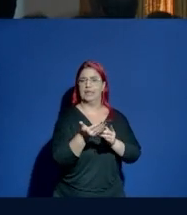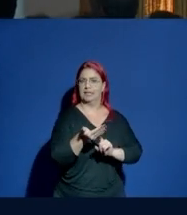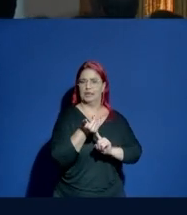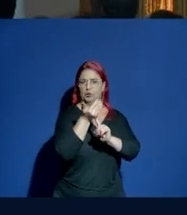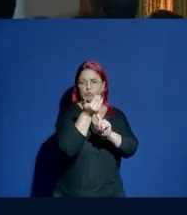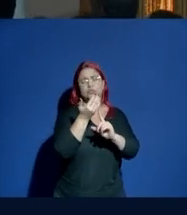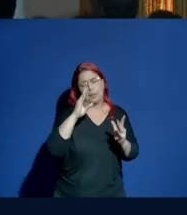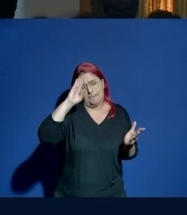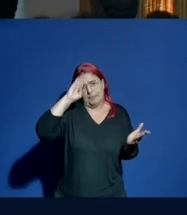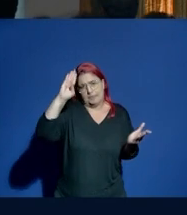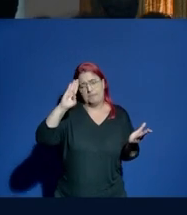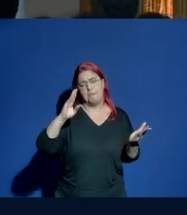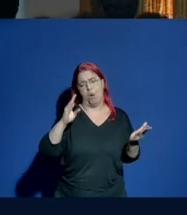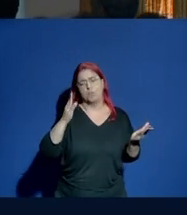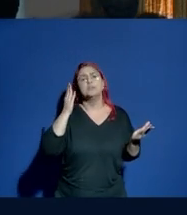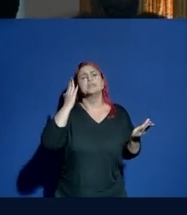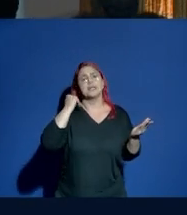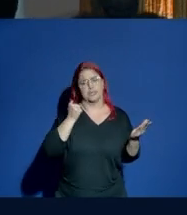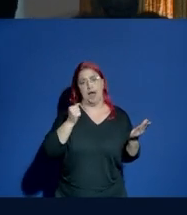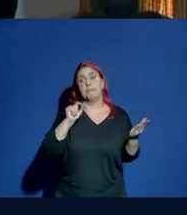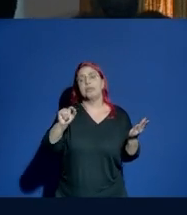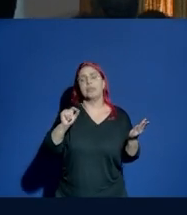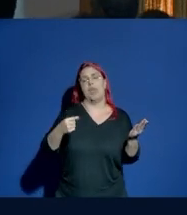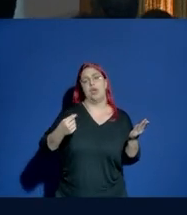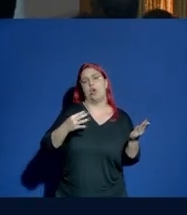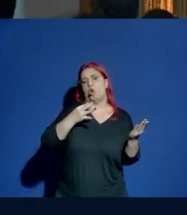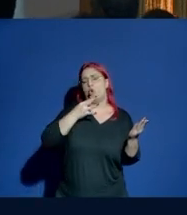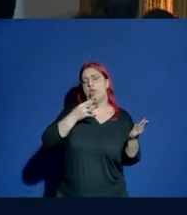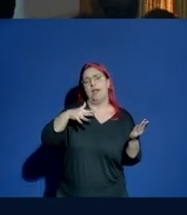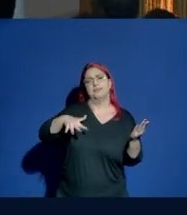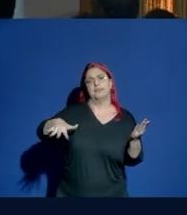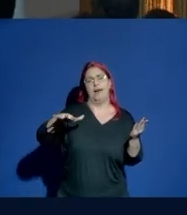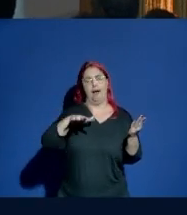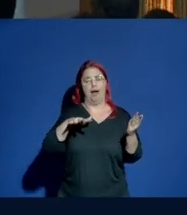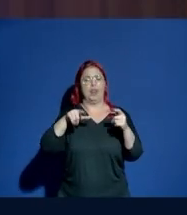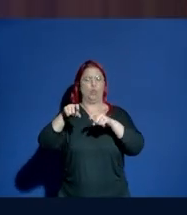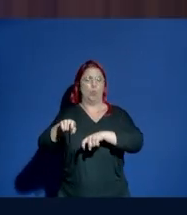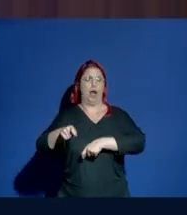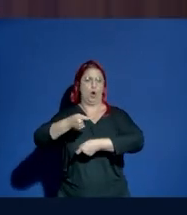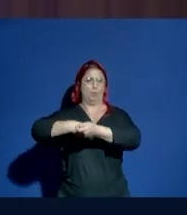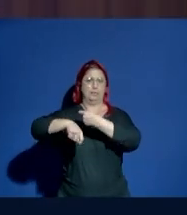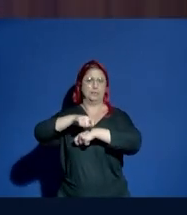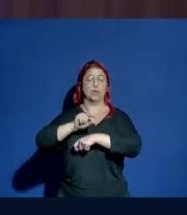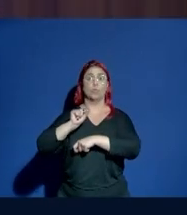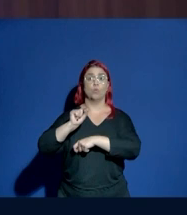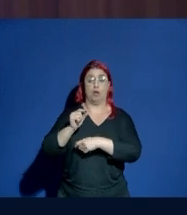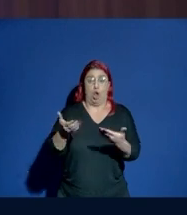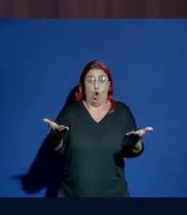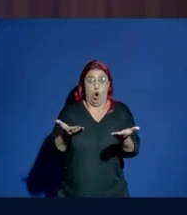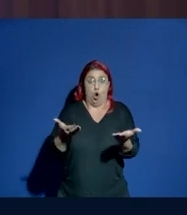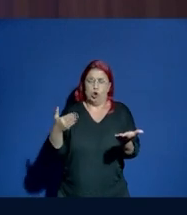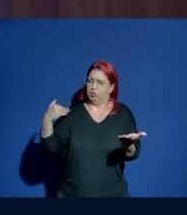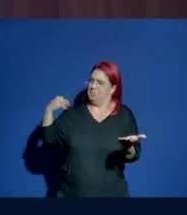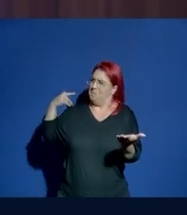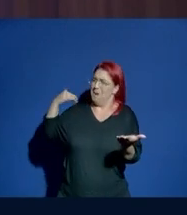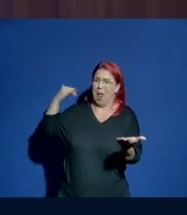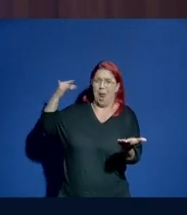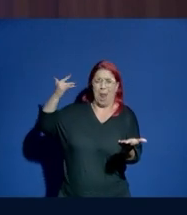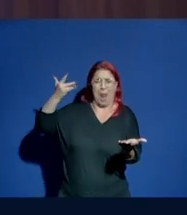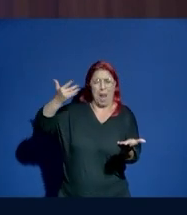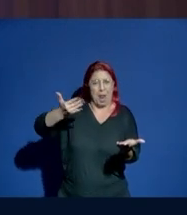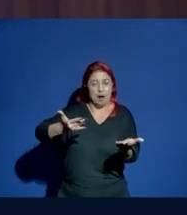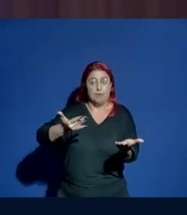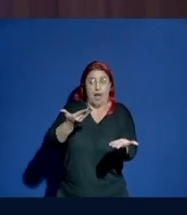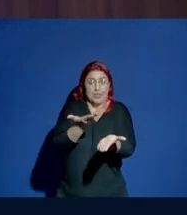né E todos nós aqui quem faz parte da história do Lago brasileiro sabe que o que nós somos hoje da onde nós saímos e tão